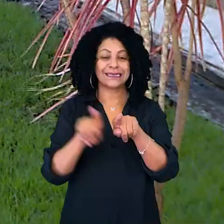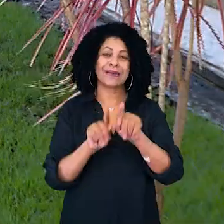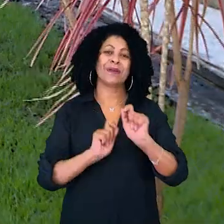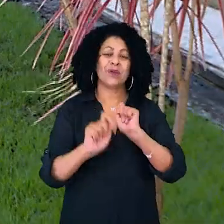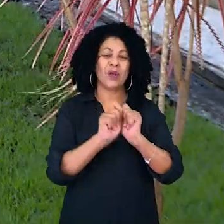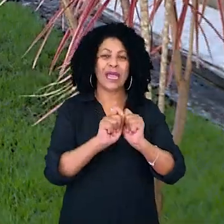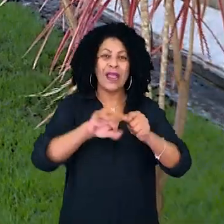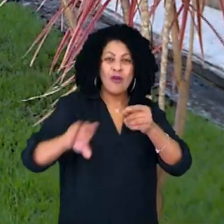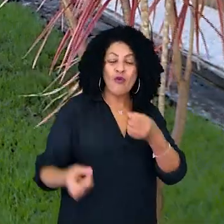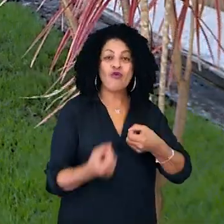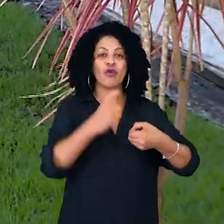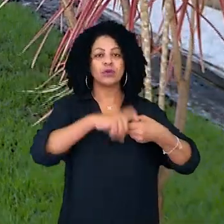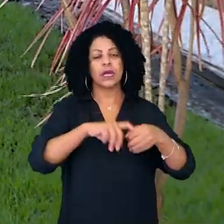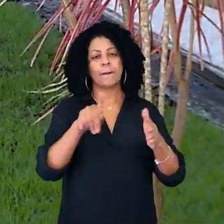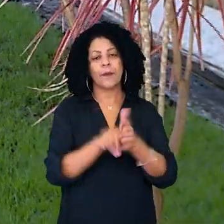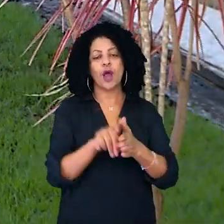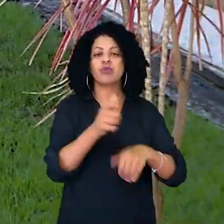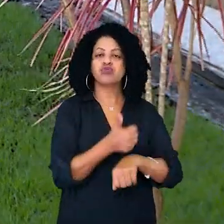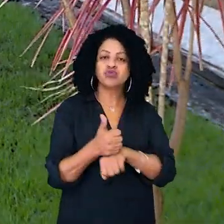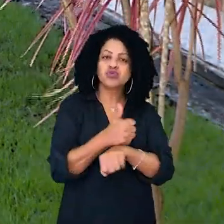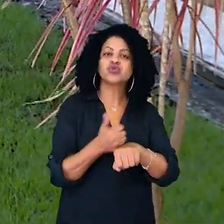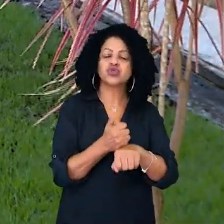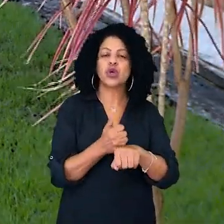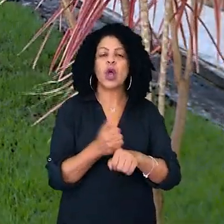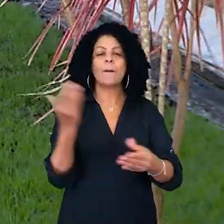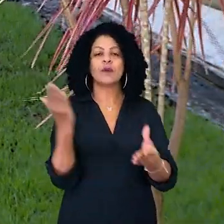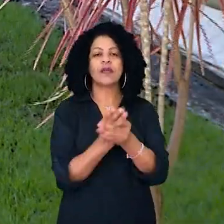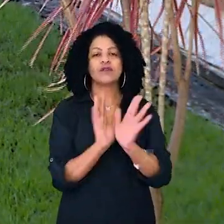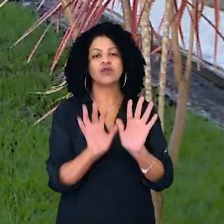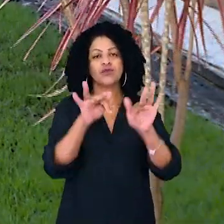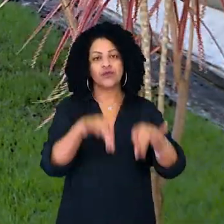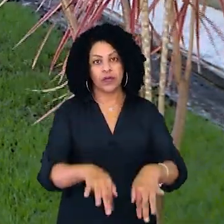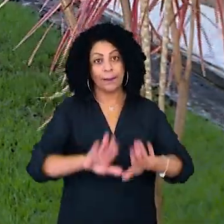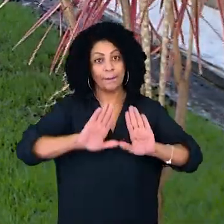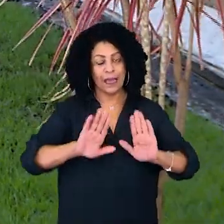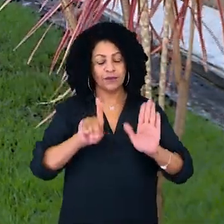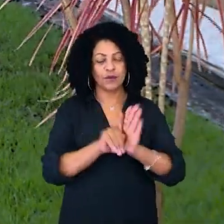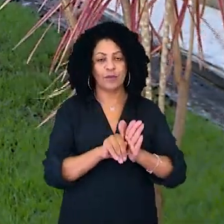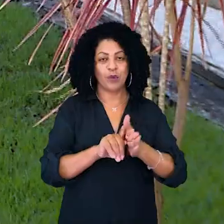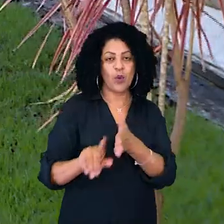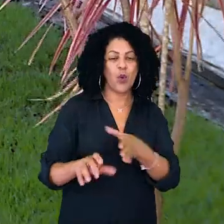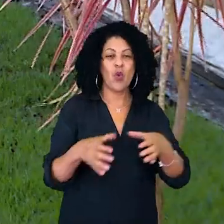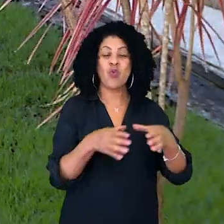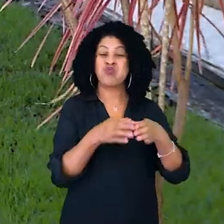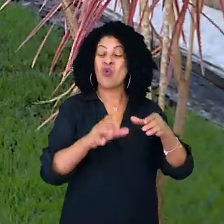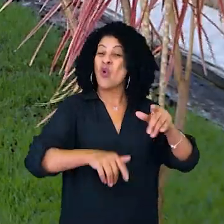a imediata reintegração ao cargo até o fim do processo. Mas o juízo